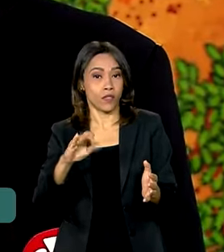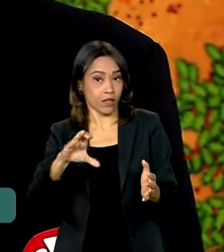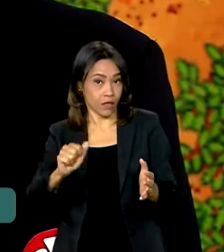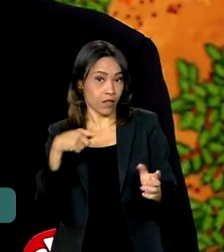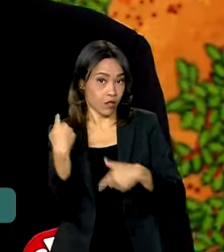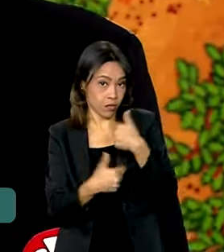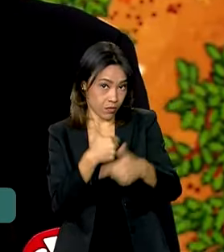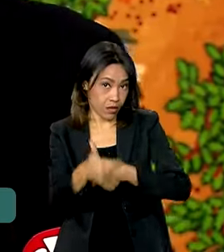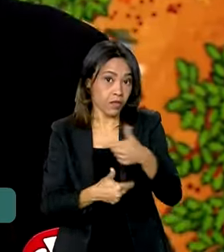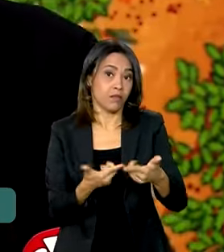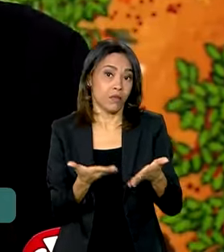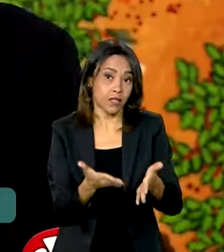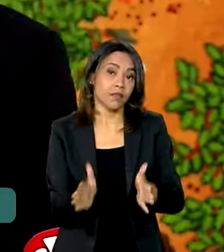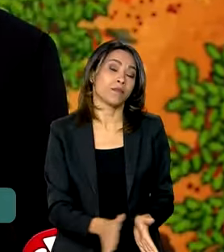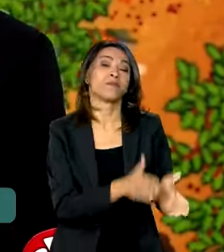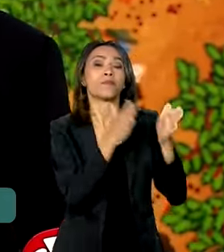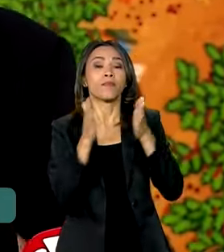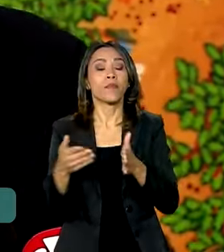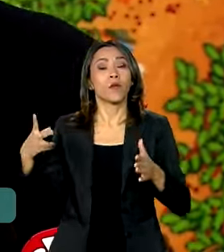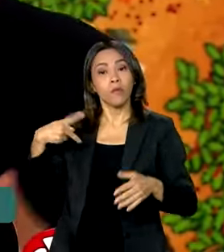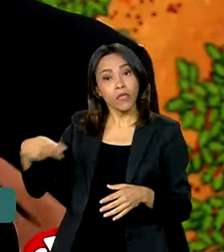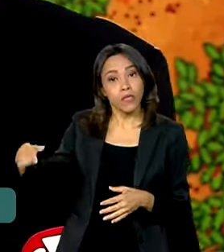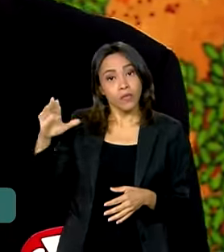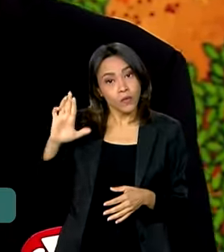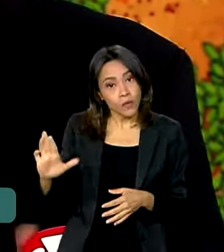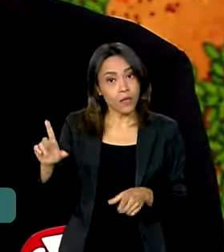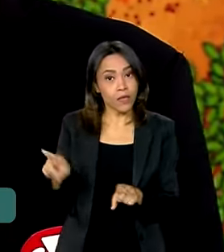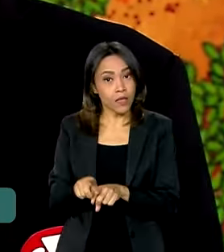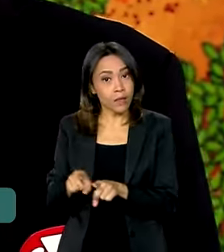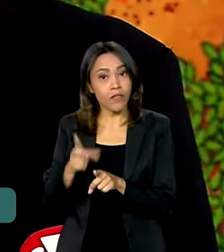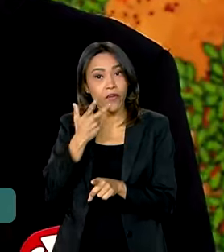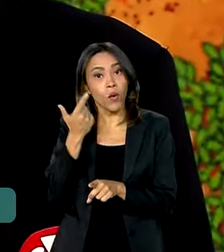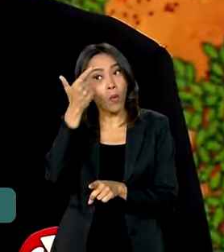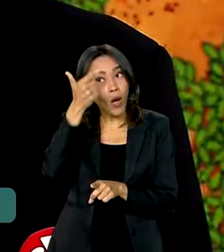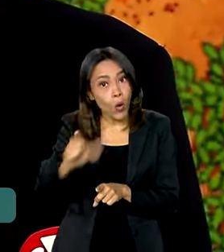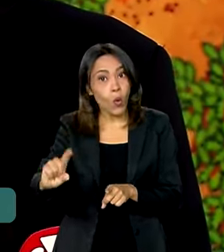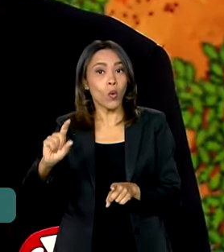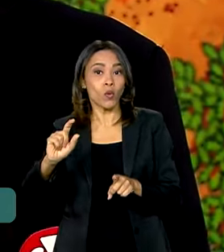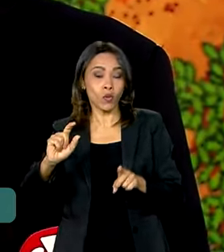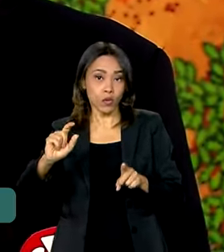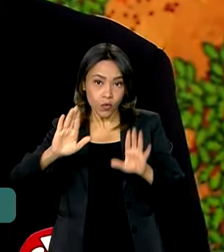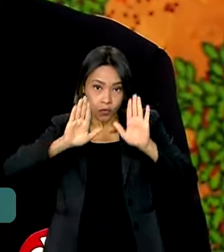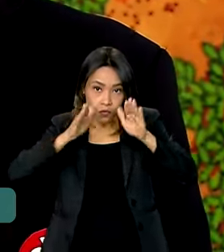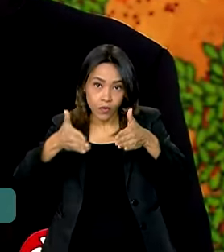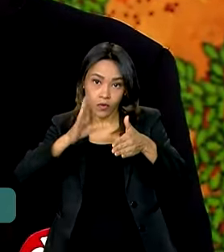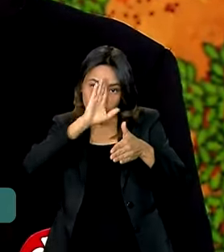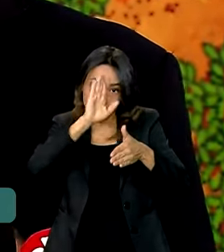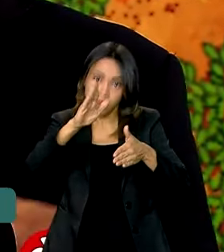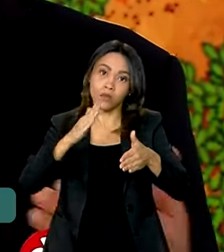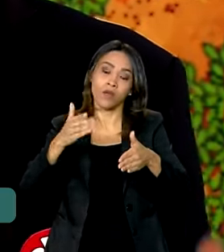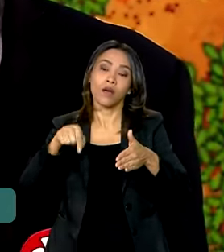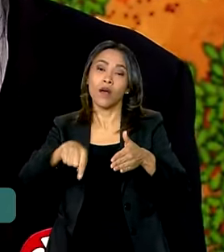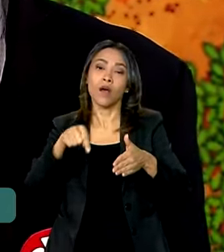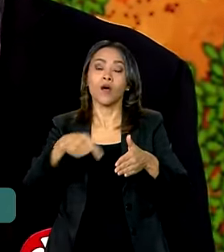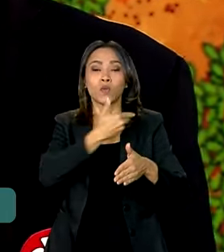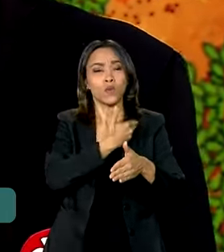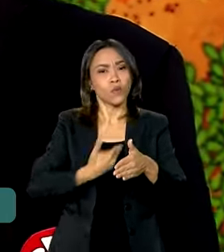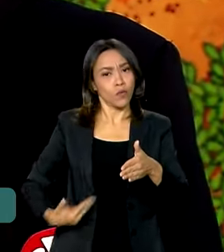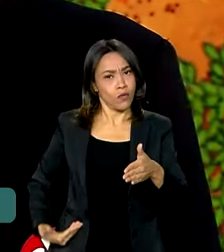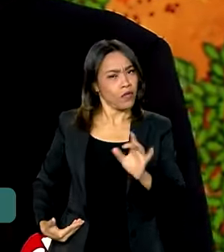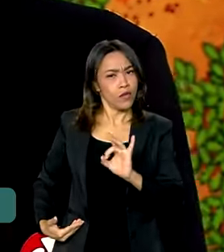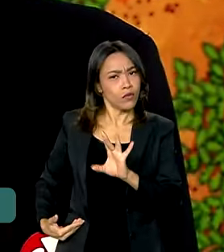isso. Segundo, o presidente Lula faz questão de reafirmar uma outra prioridade do governo, que na nossa avaliação é prioridade não só do